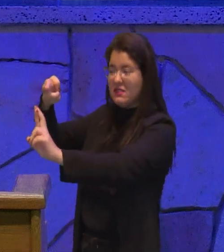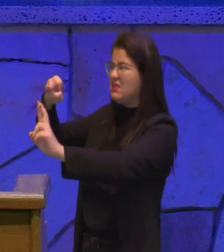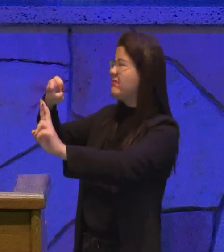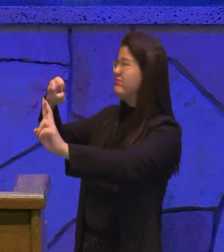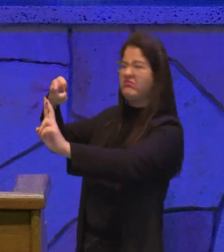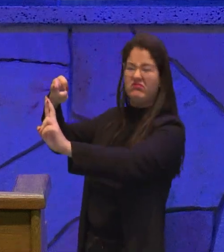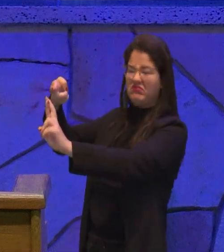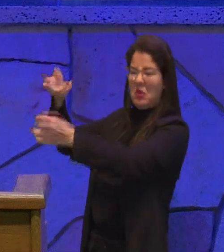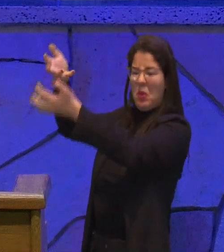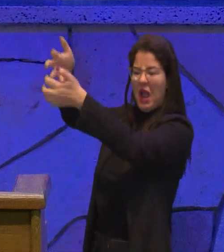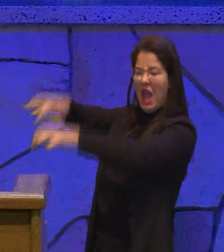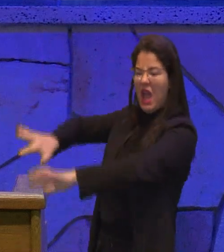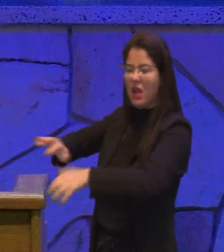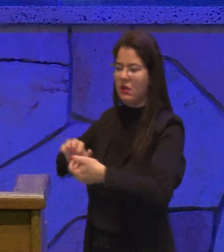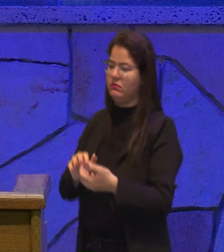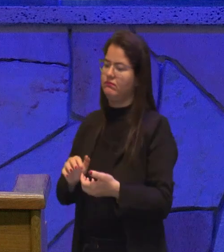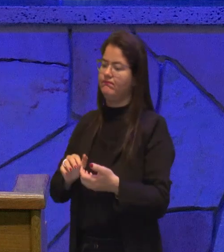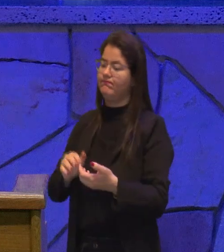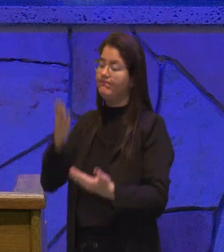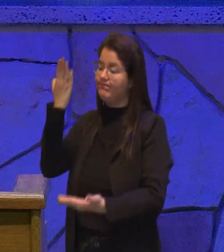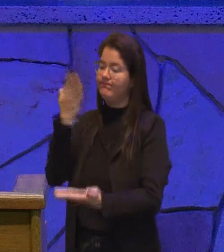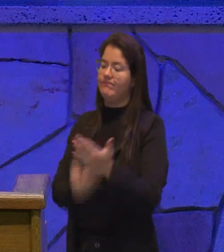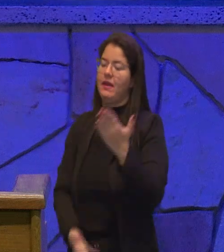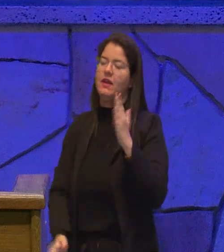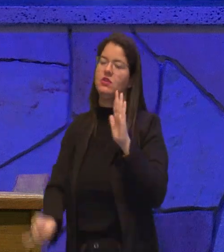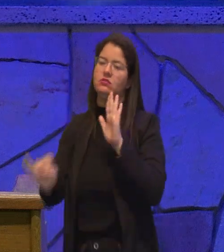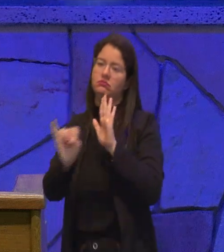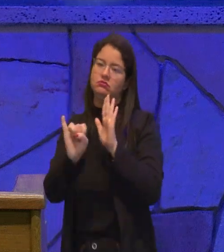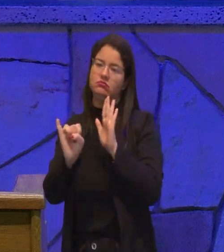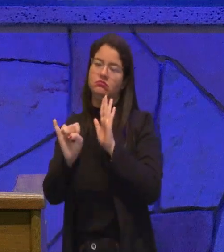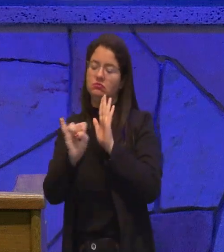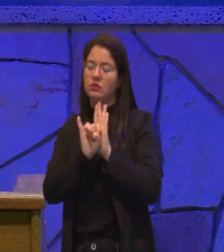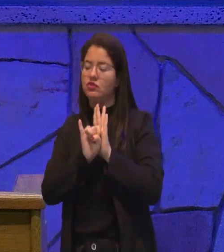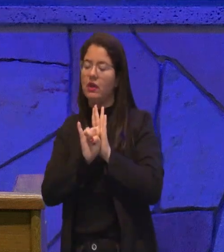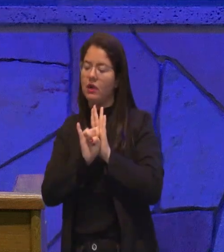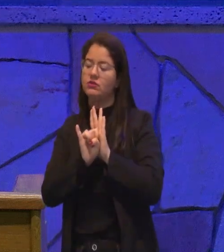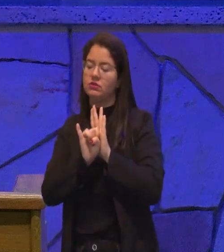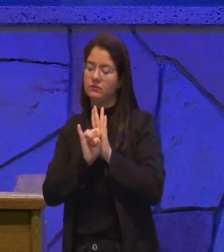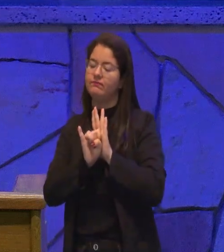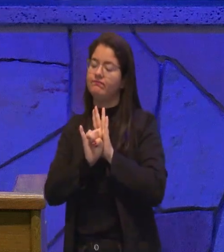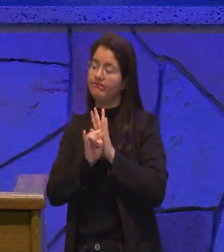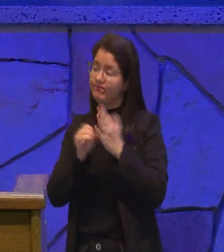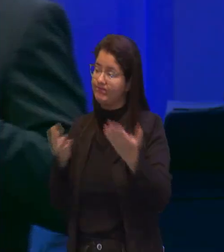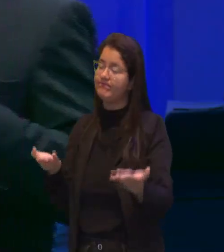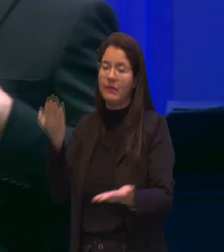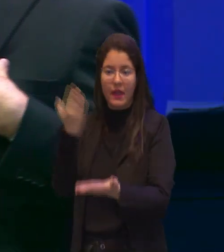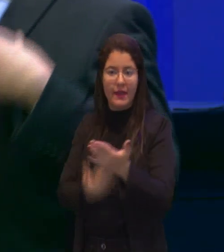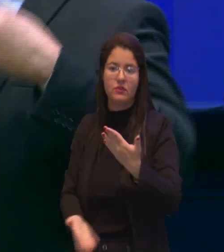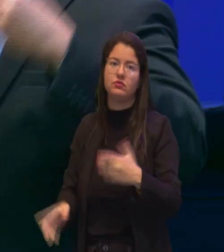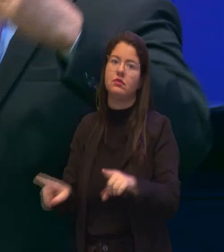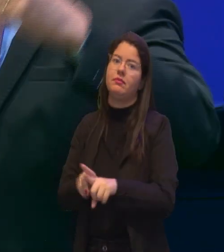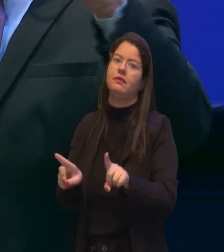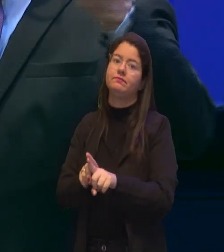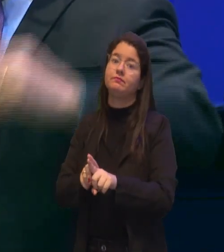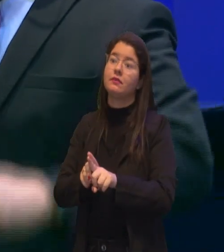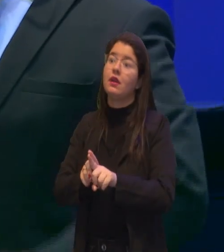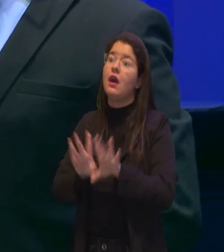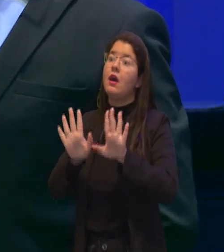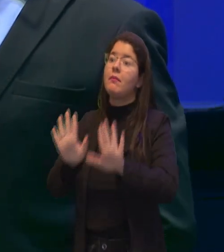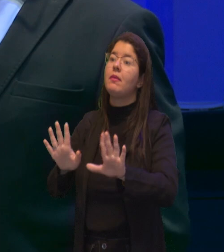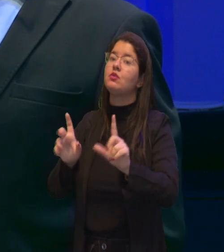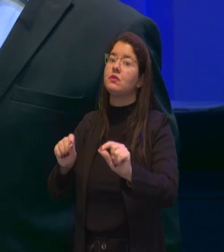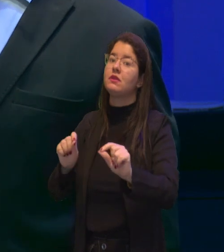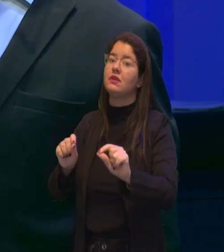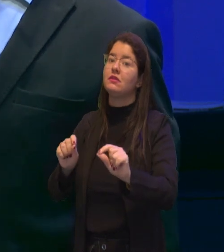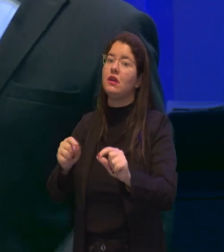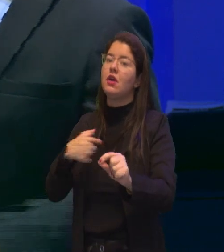começo a perder a minha identidade. De uma certa forma, o que nos tranquiliza que eu sou filho do meu pai